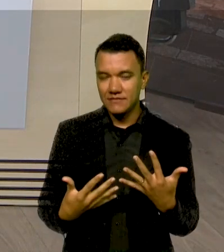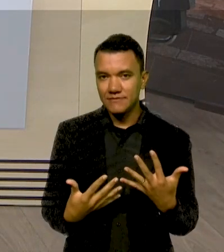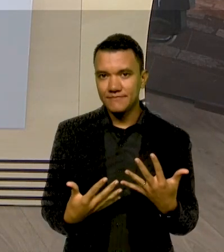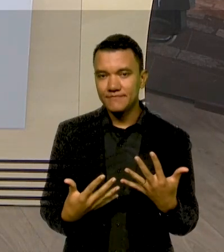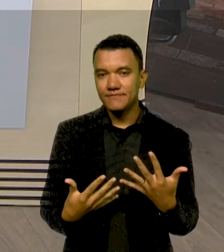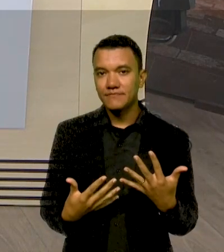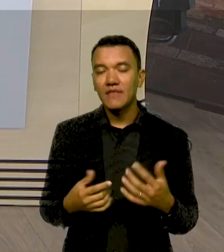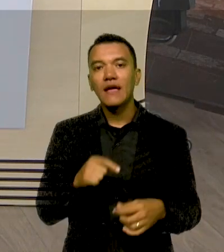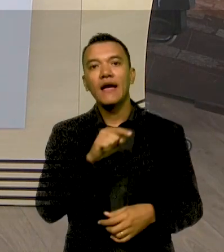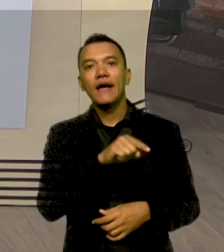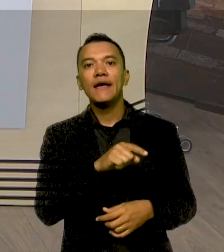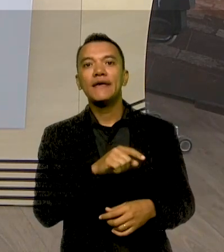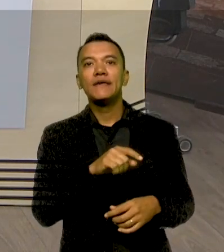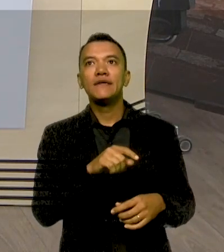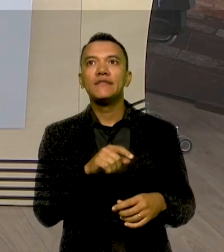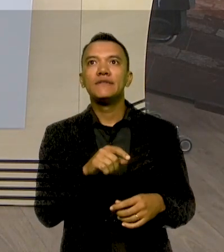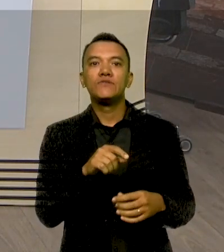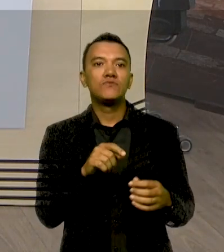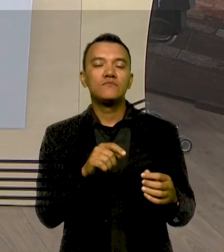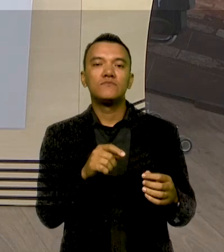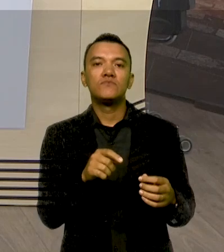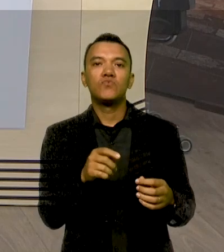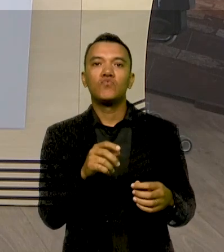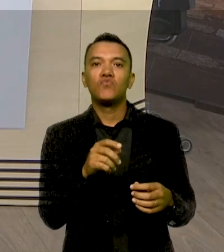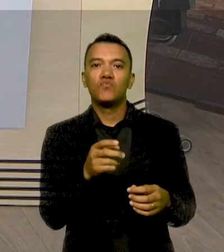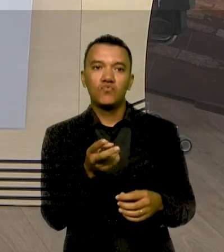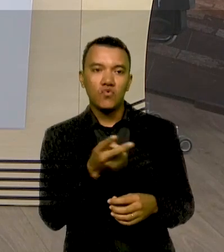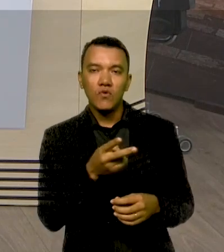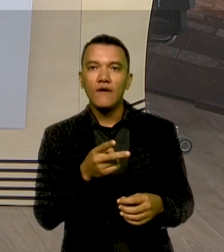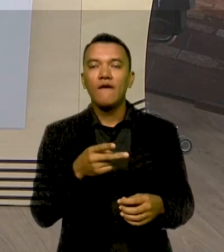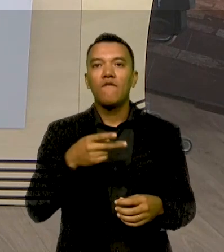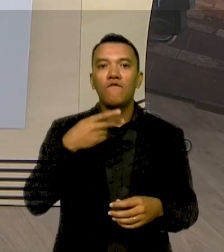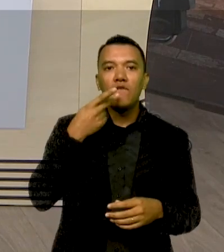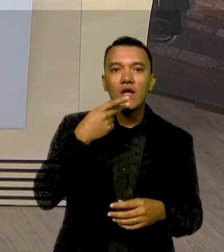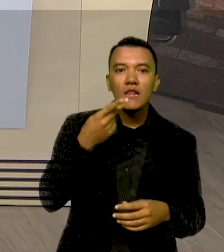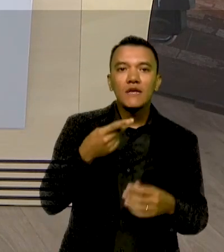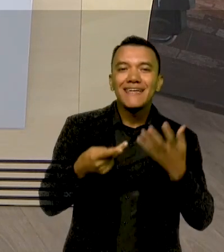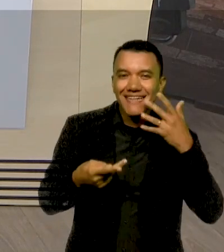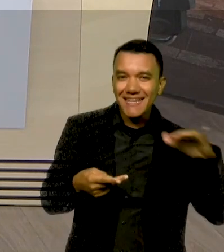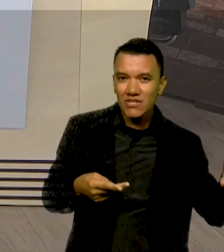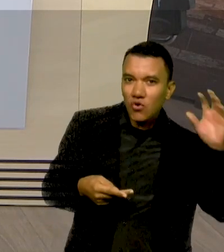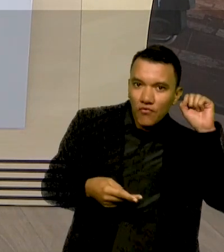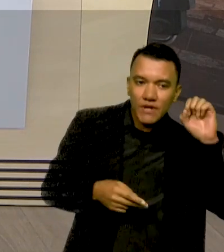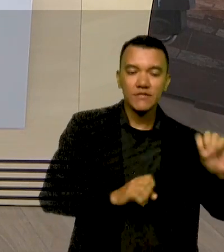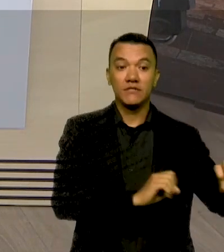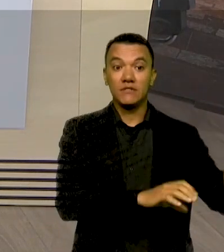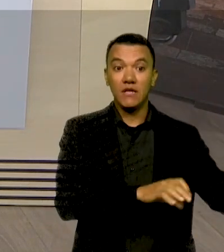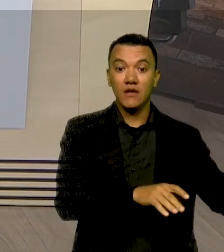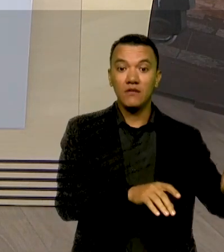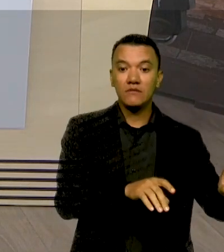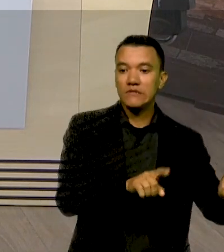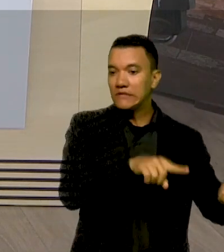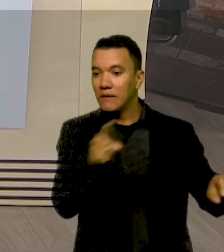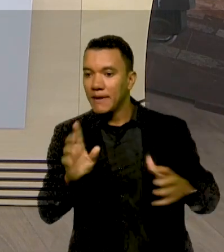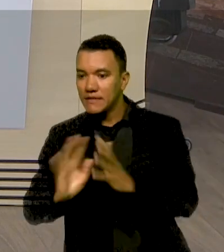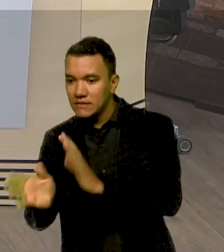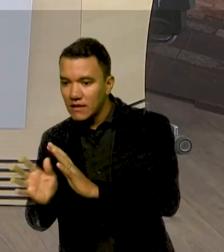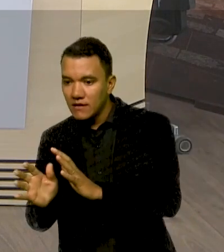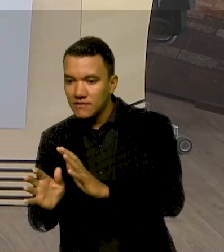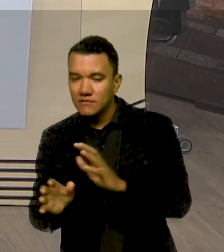para que ele, ao mesmo tempo que estava ali falando com as crianças ouvintes, pudesse também passar a